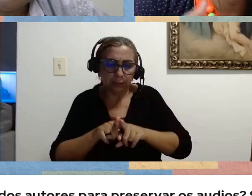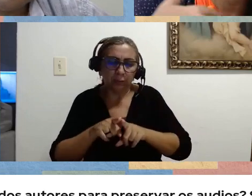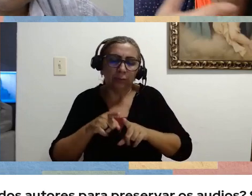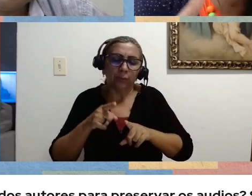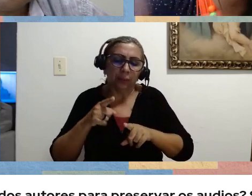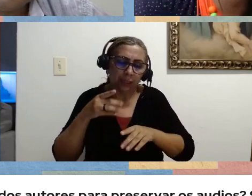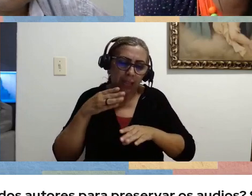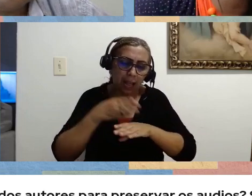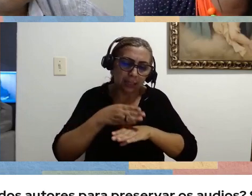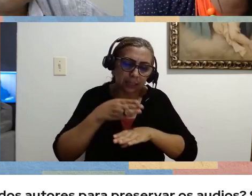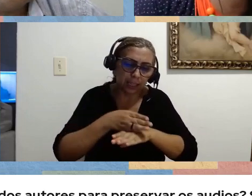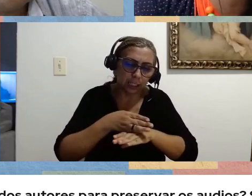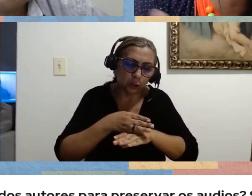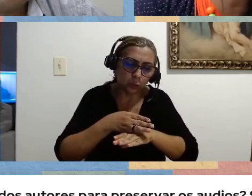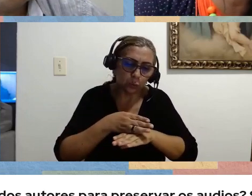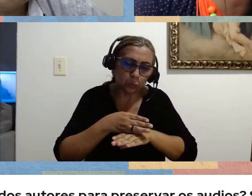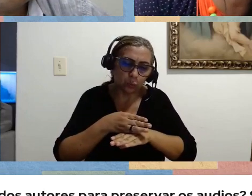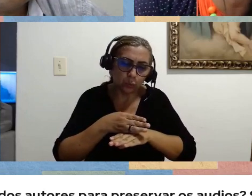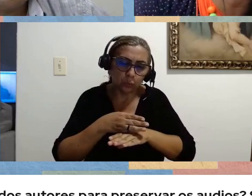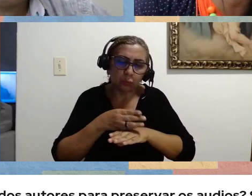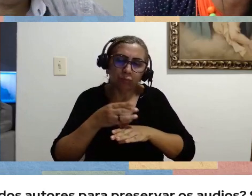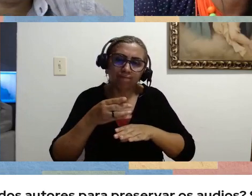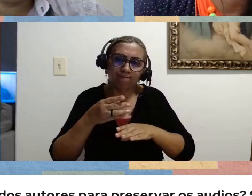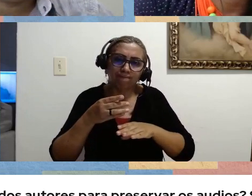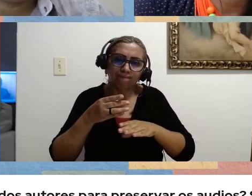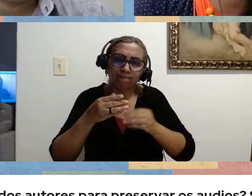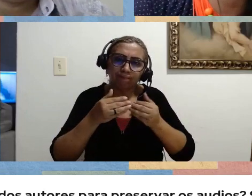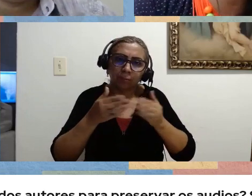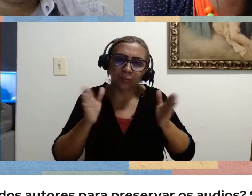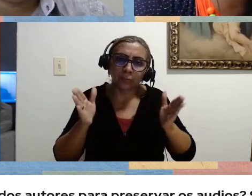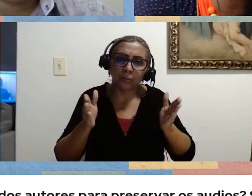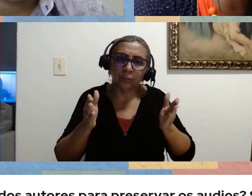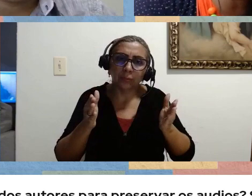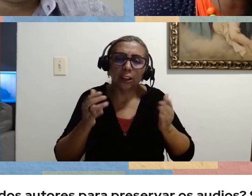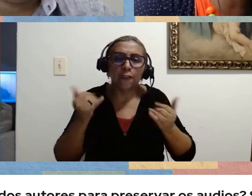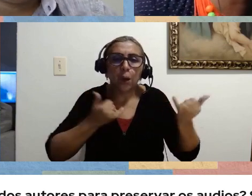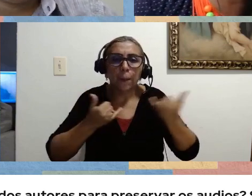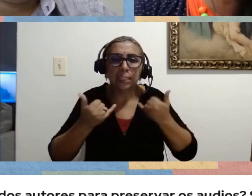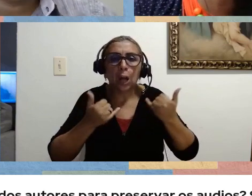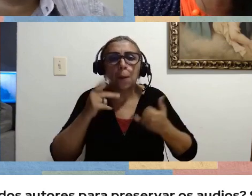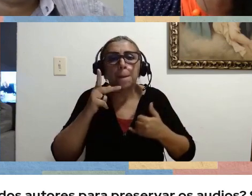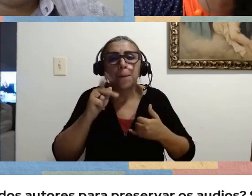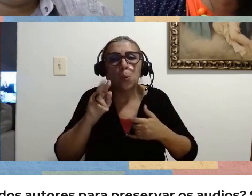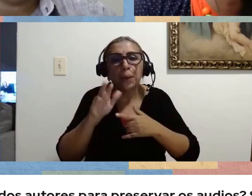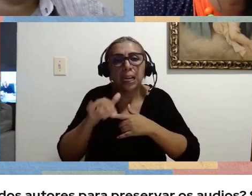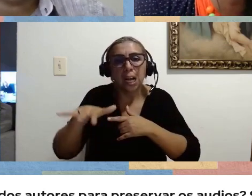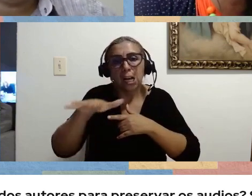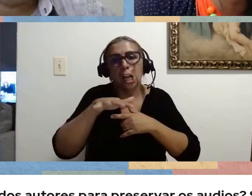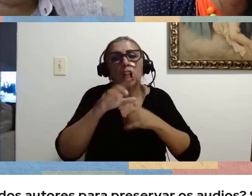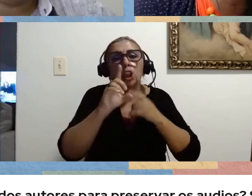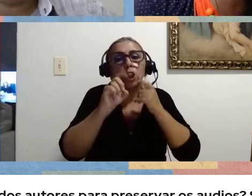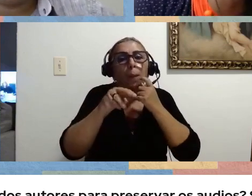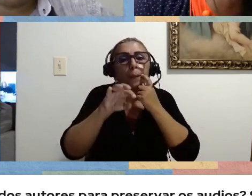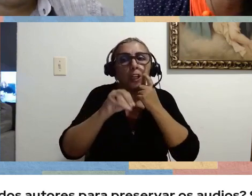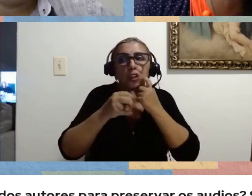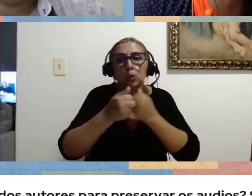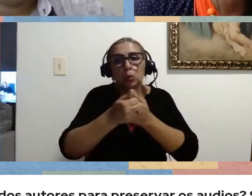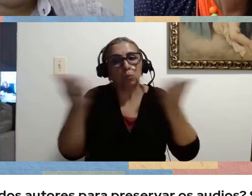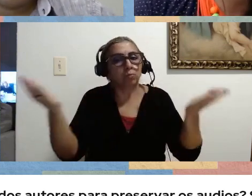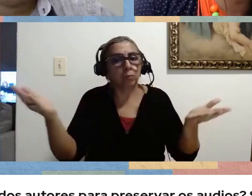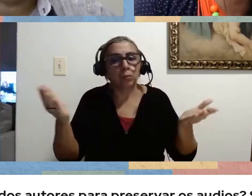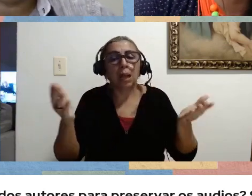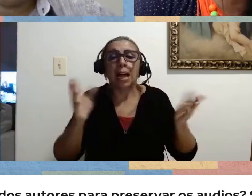acesso, né, de ser de informação pública e domínio público, né? Porque às vezes a informação é pública, mas o domínio